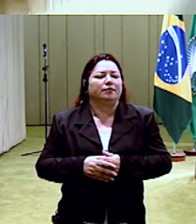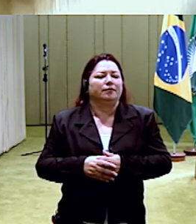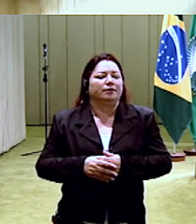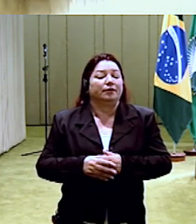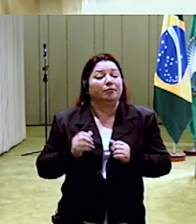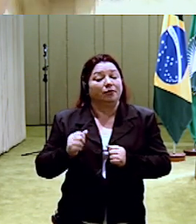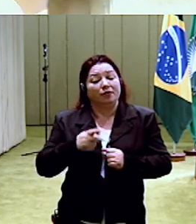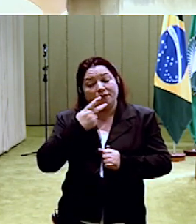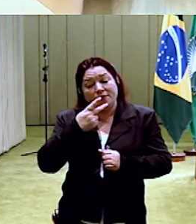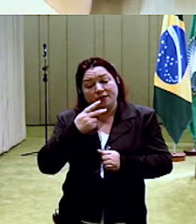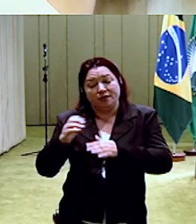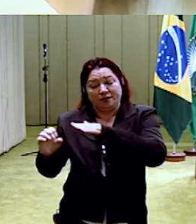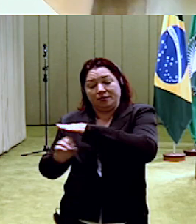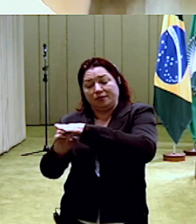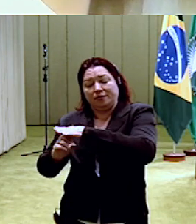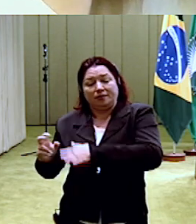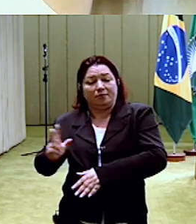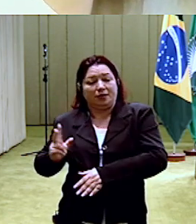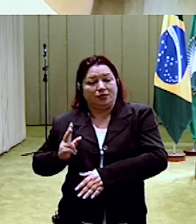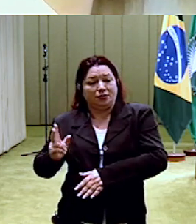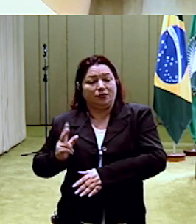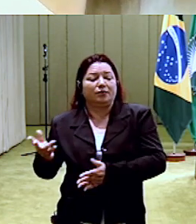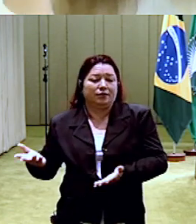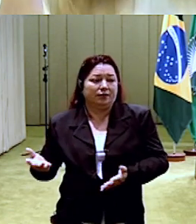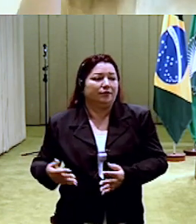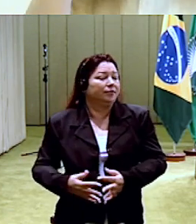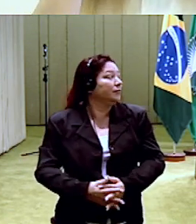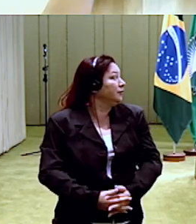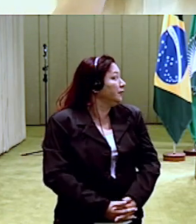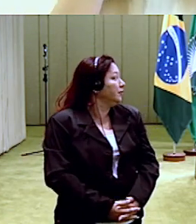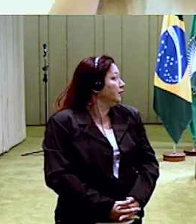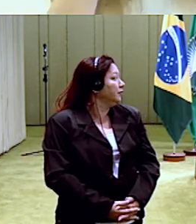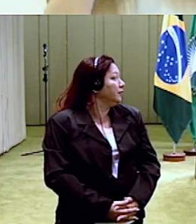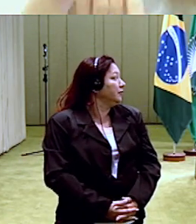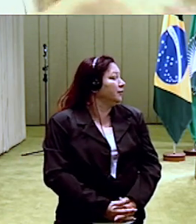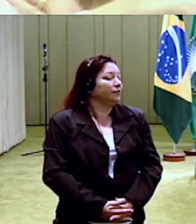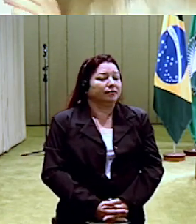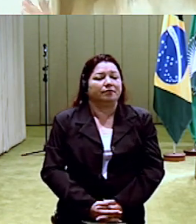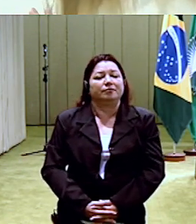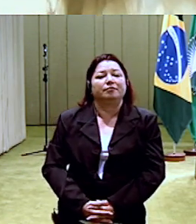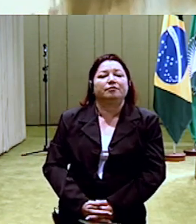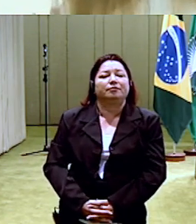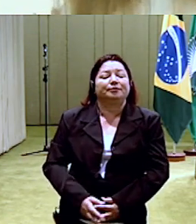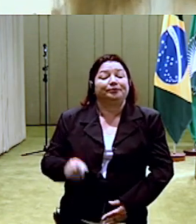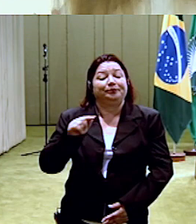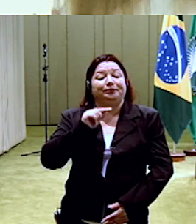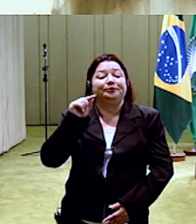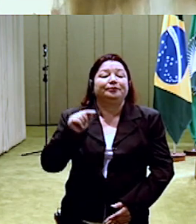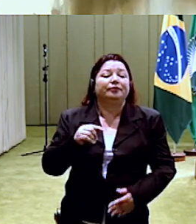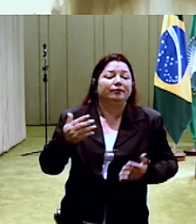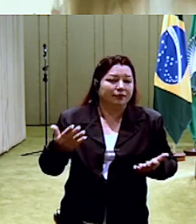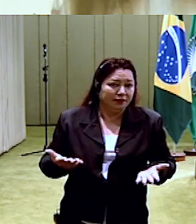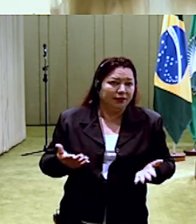poderia falar um pouco em relação às empresas, ao setor privado, por favor. Não, essa, sem dúvida, é uma questão, né? Acho